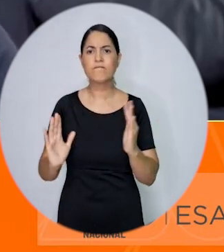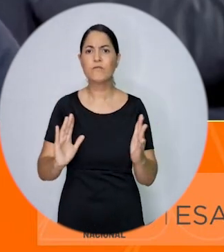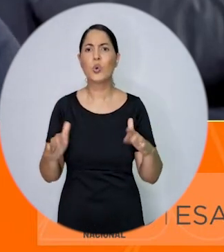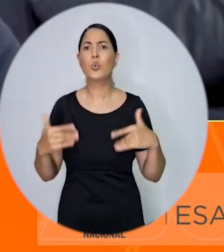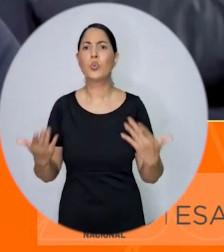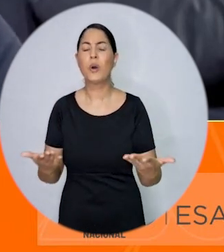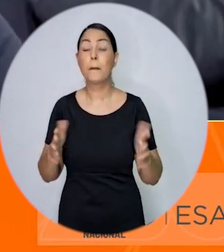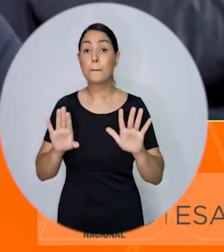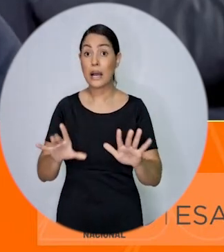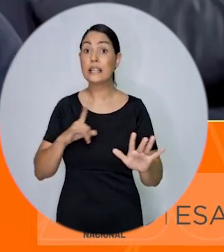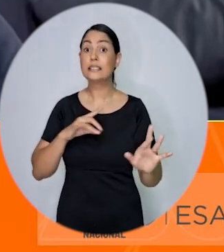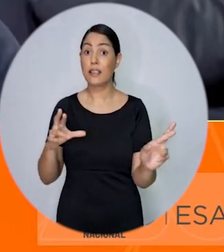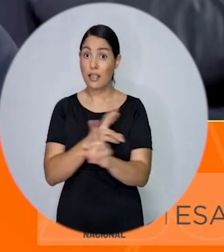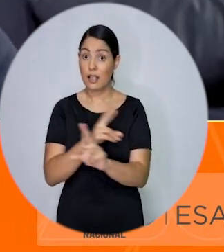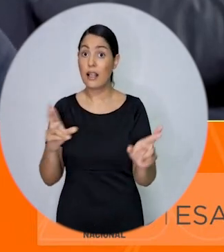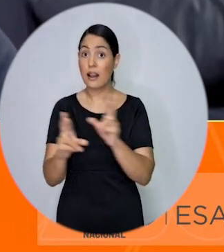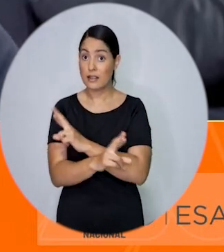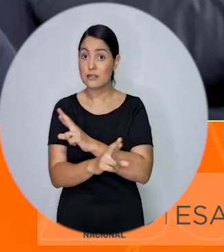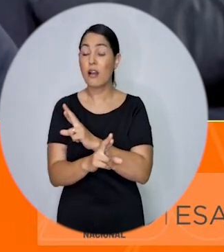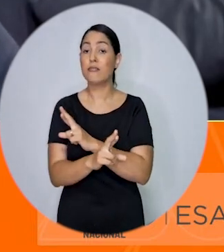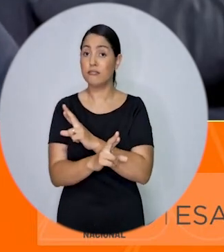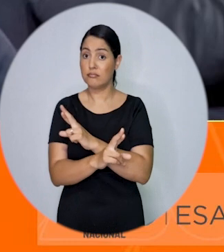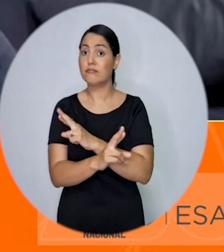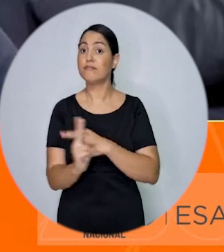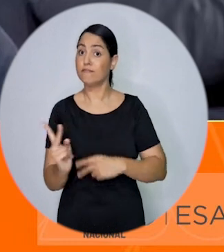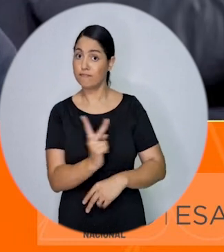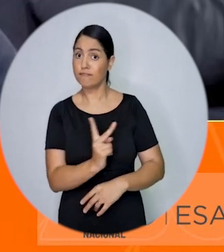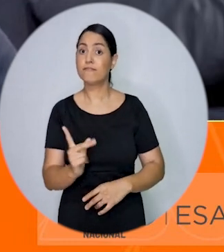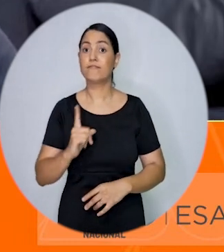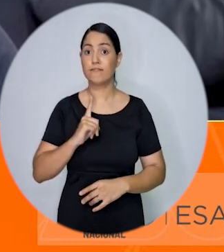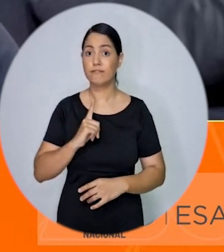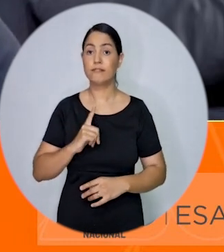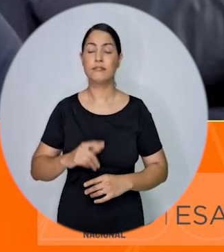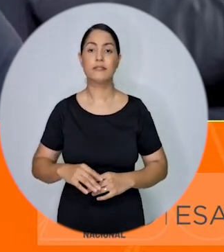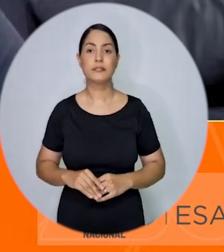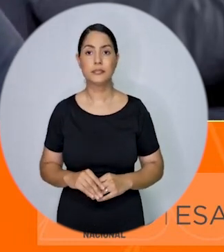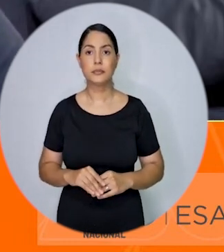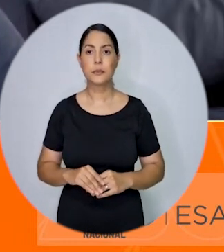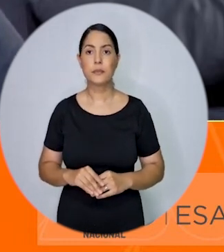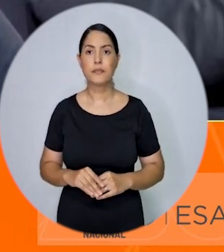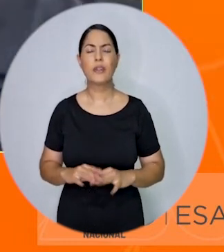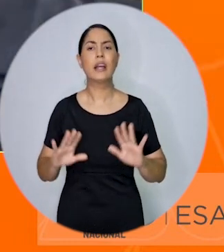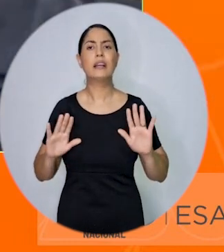capitalismo, mas há uma relação íntima entre essas temáticas.